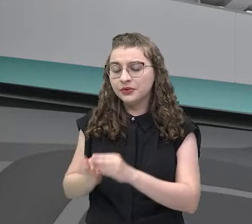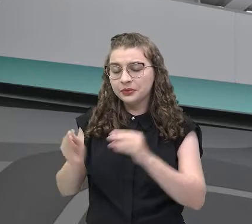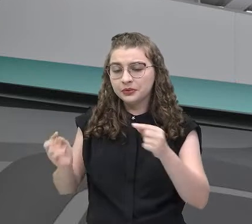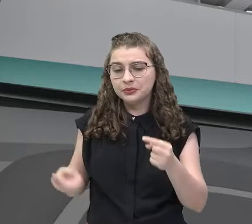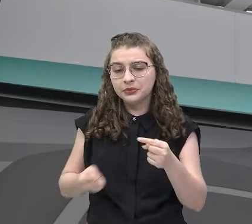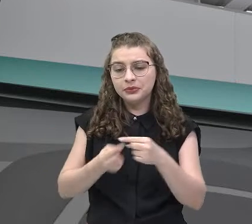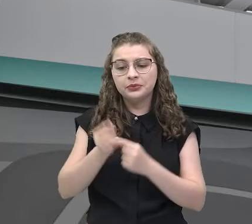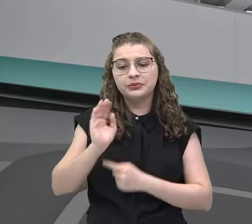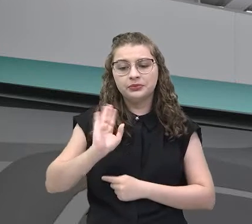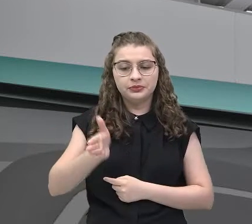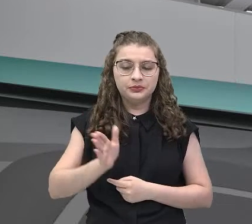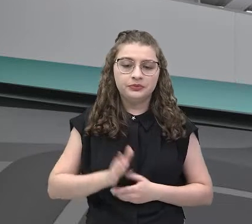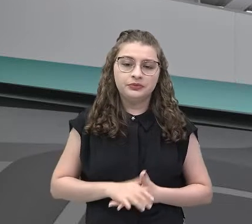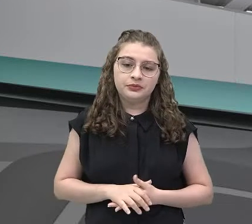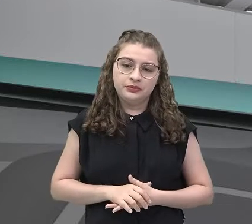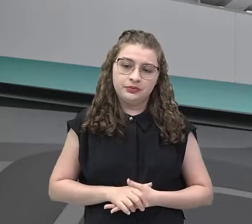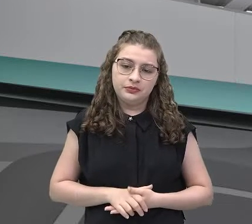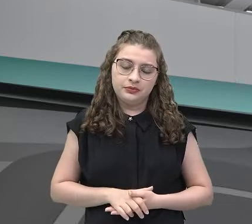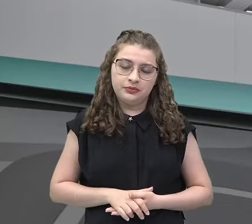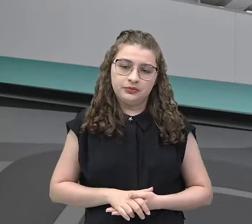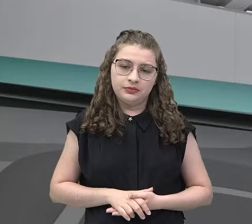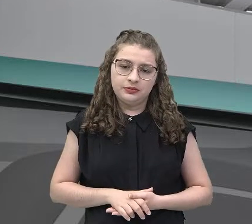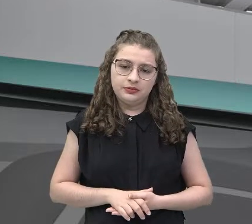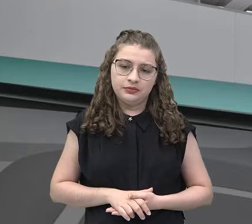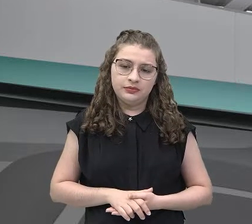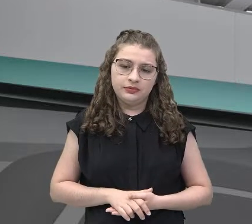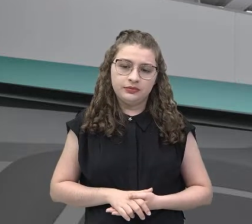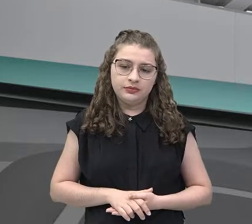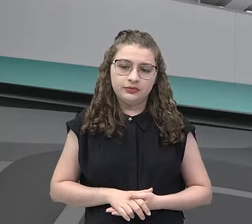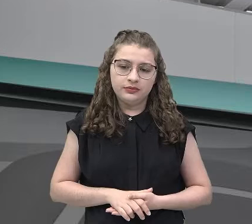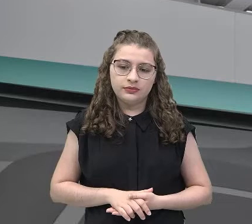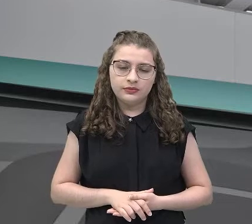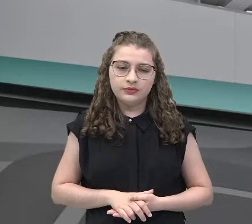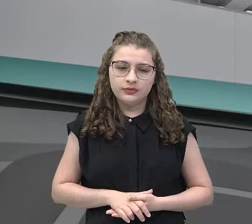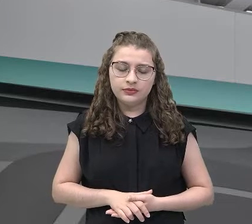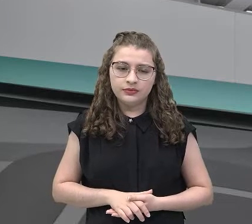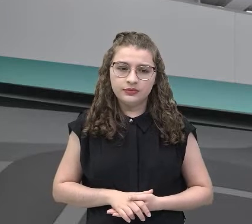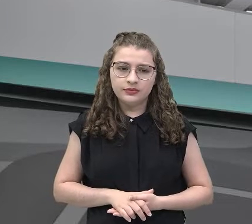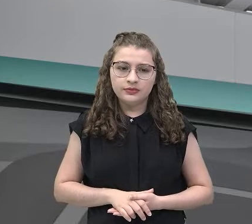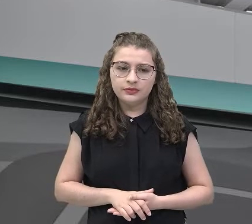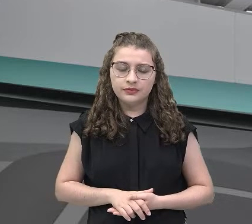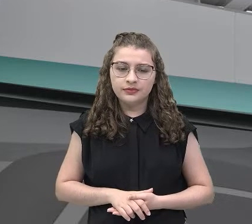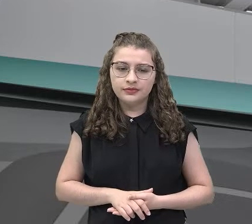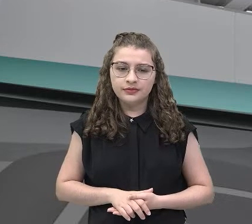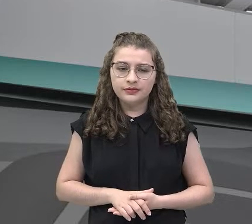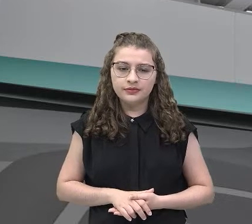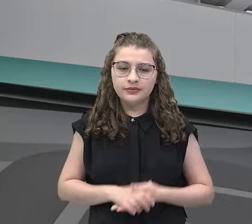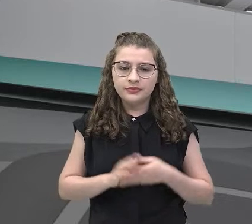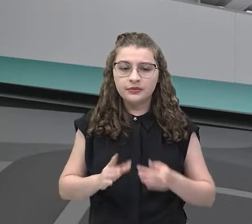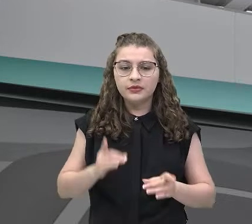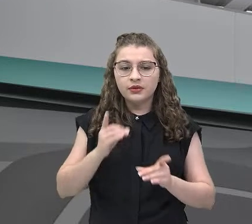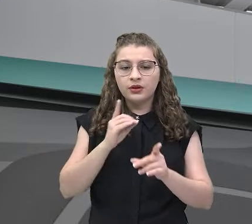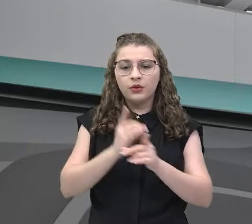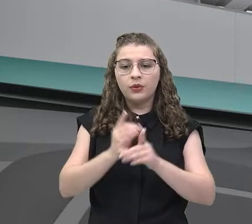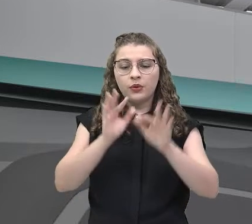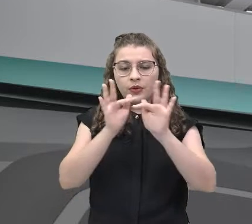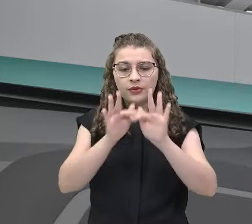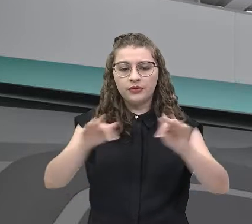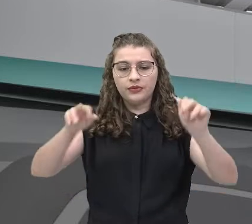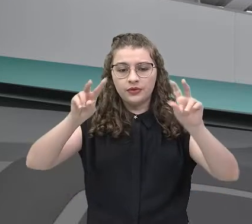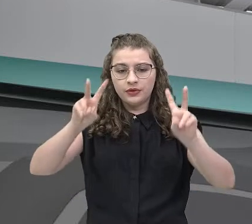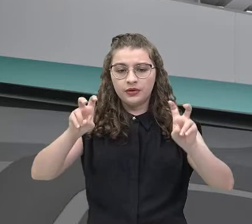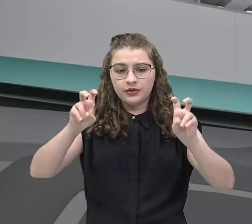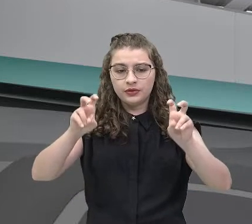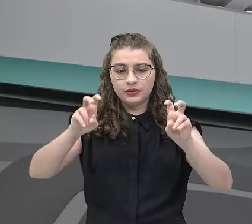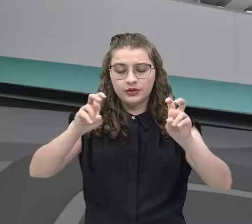parágrafo, último parágrafo, introdução, conclusão, certo? O que mais? Encontrar o tópico frasal